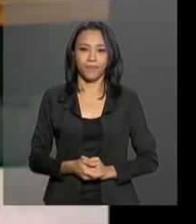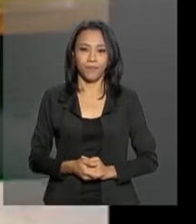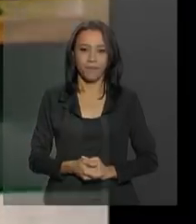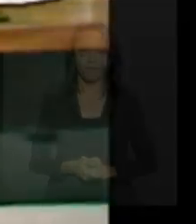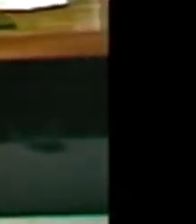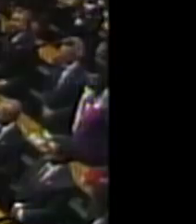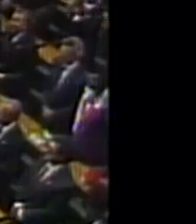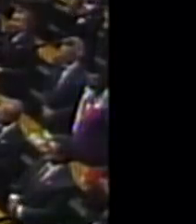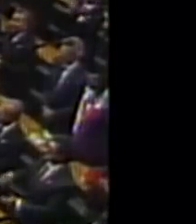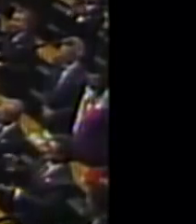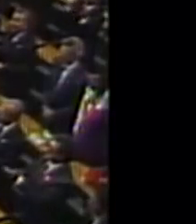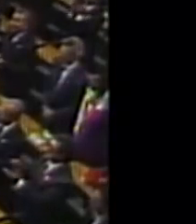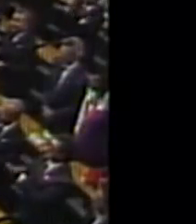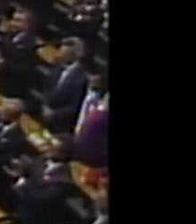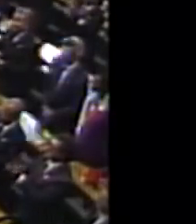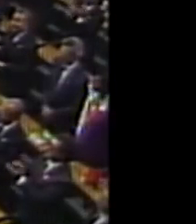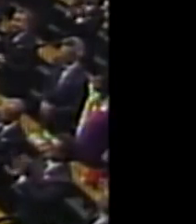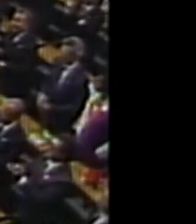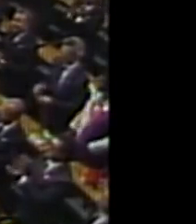promulgada